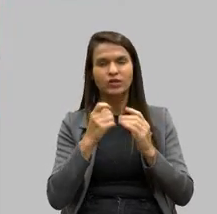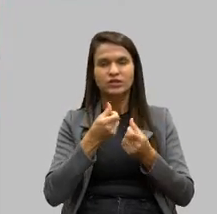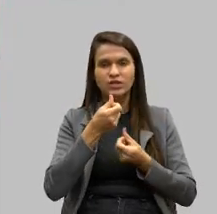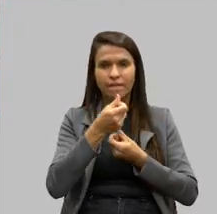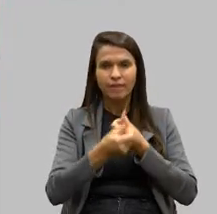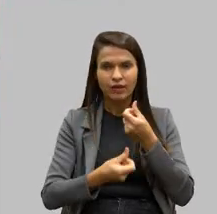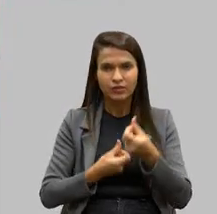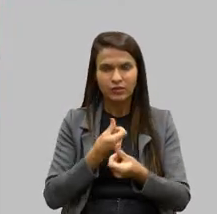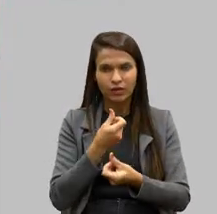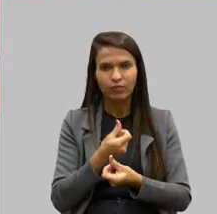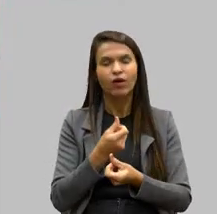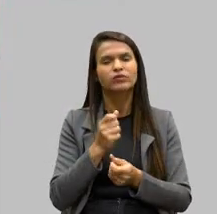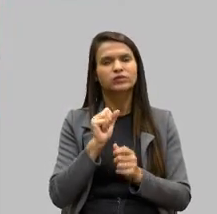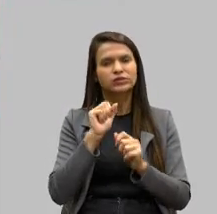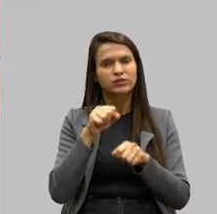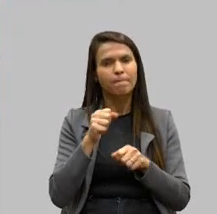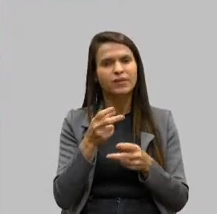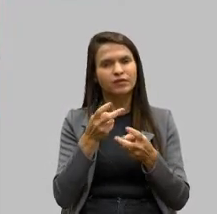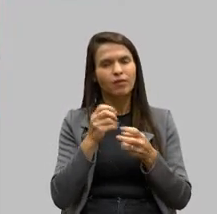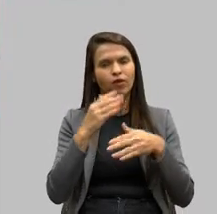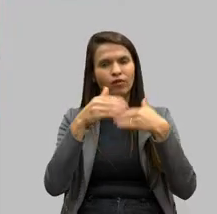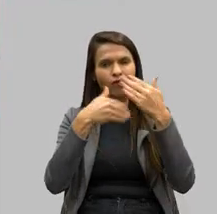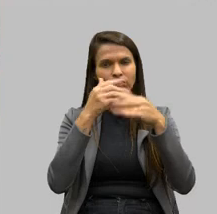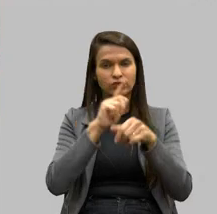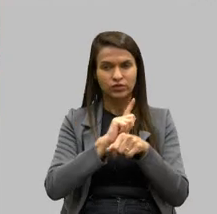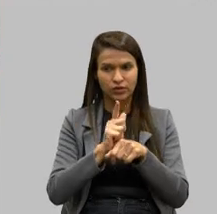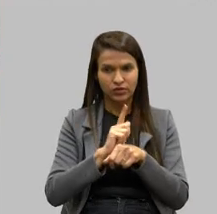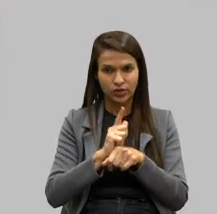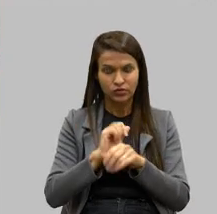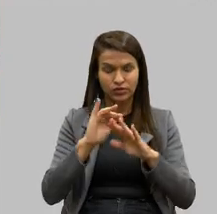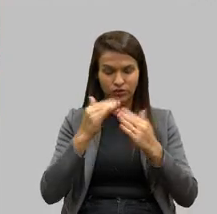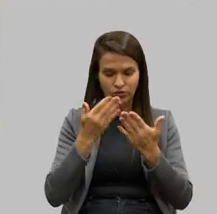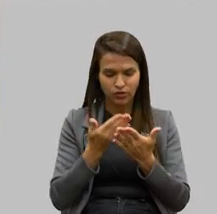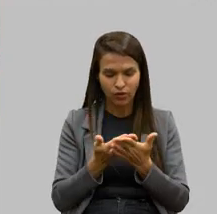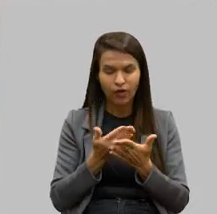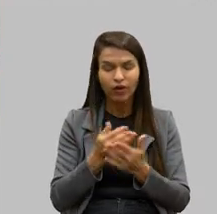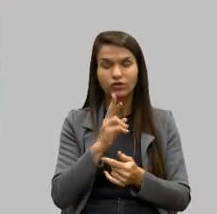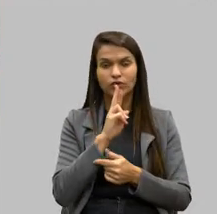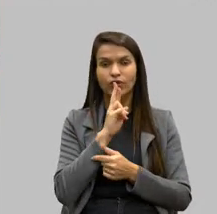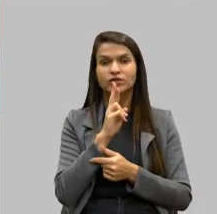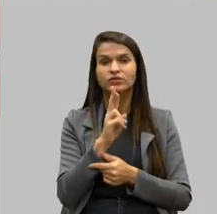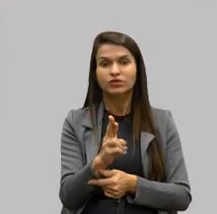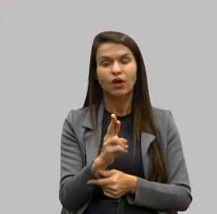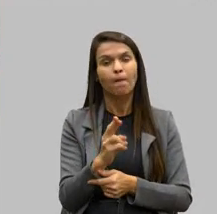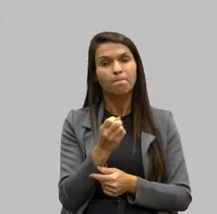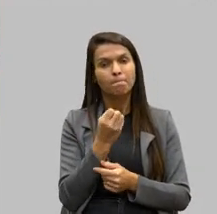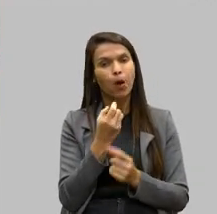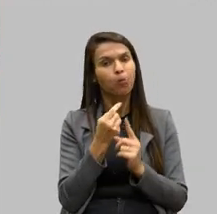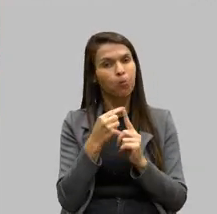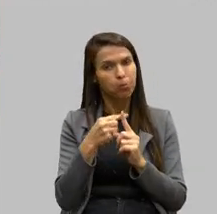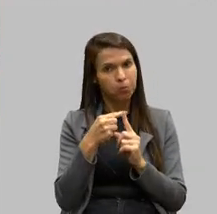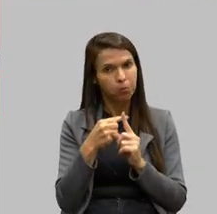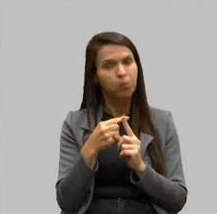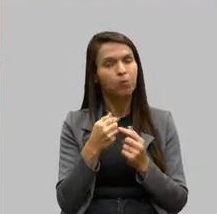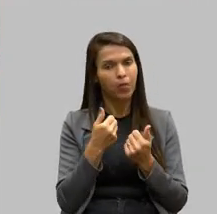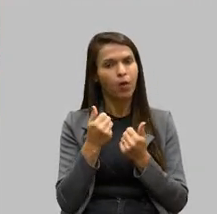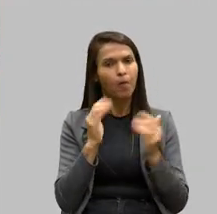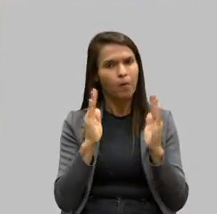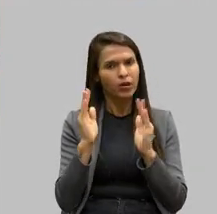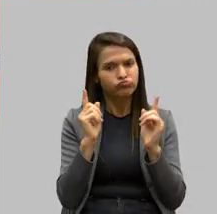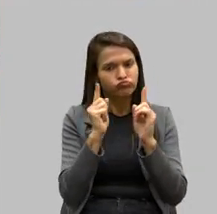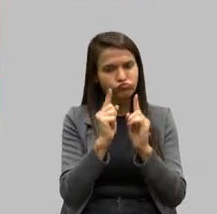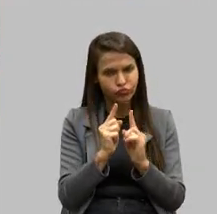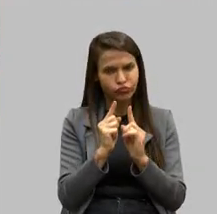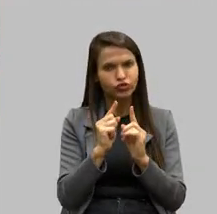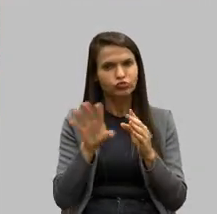temos visto, sim, um avanço na questão da gestão das escolas, com resultados favoráveis, sabemos que o período ainda é curto de